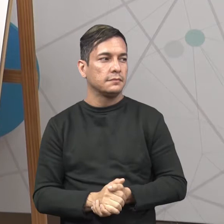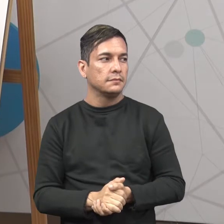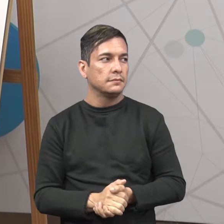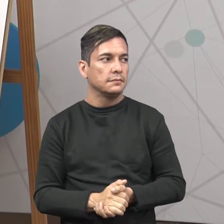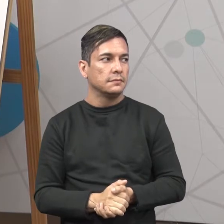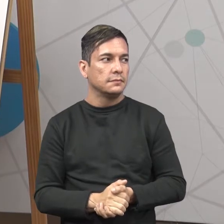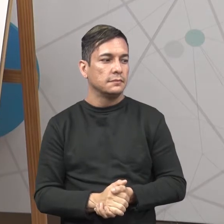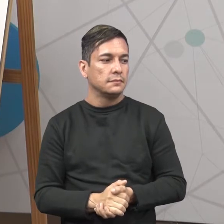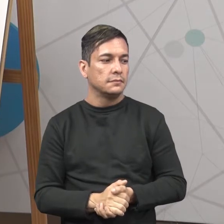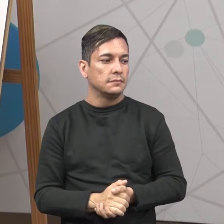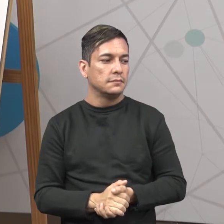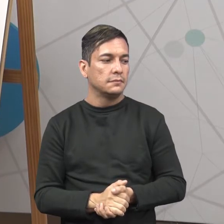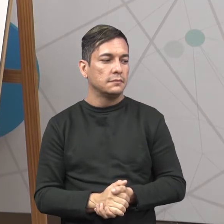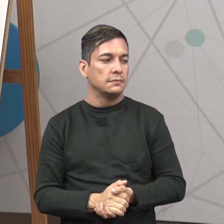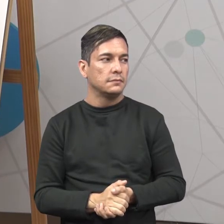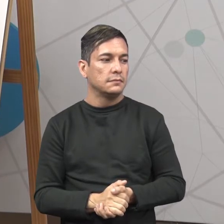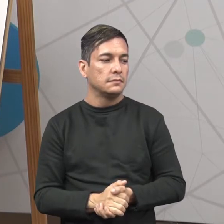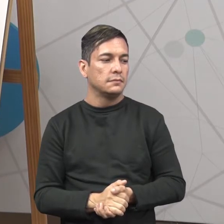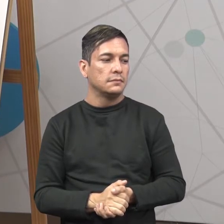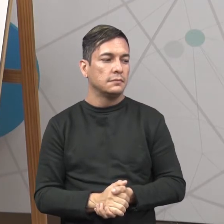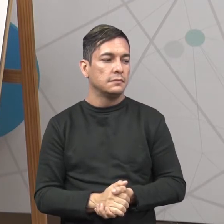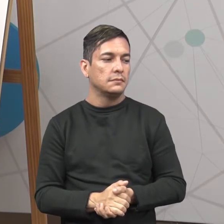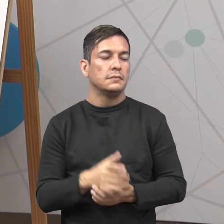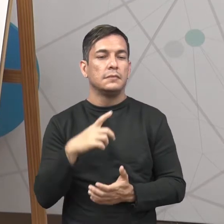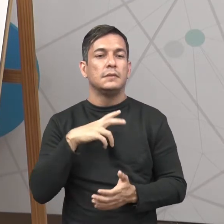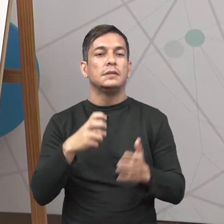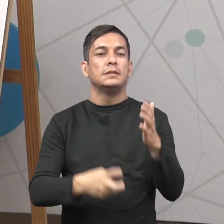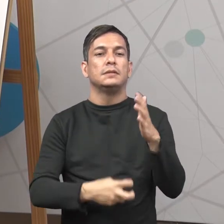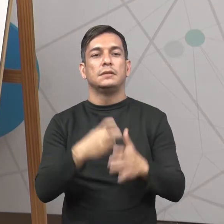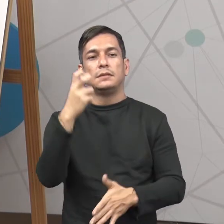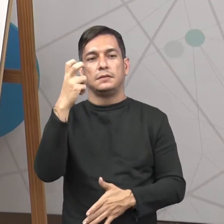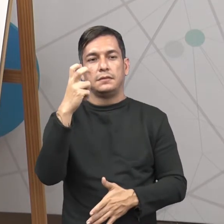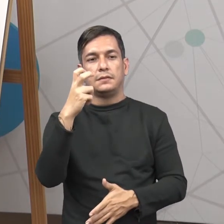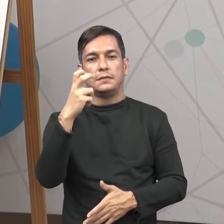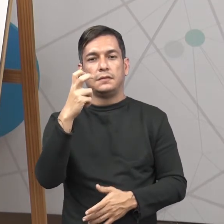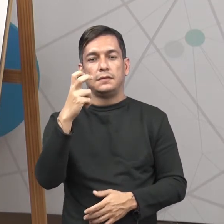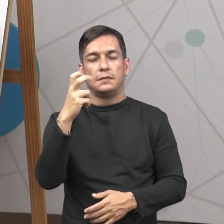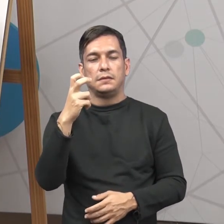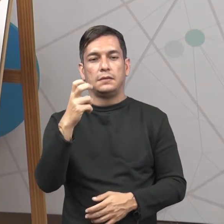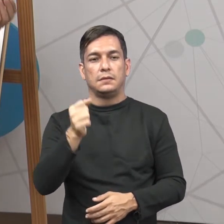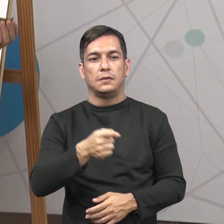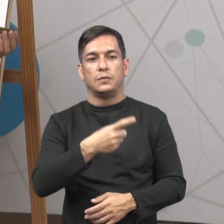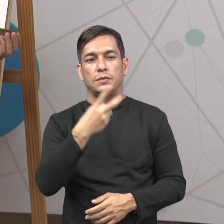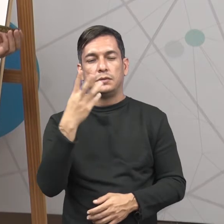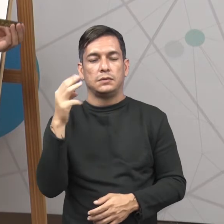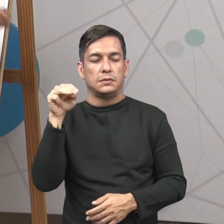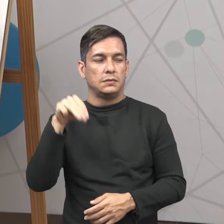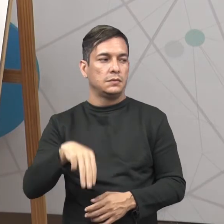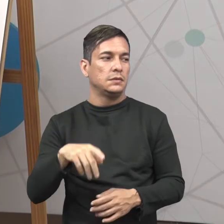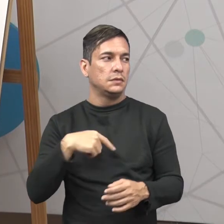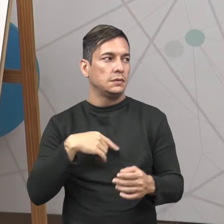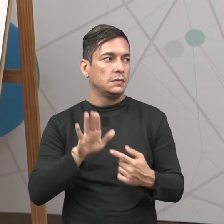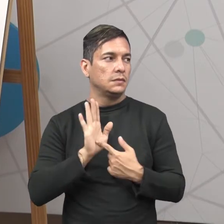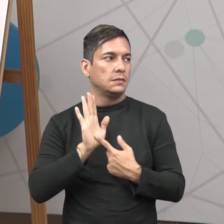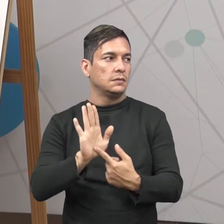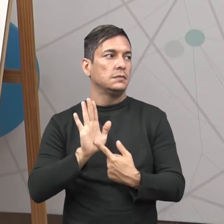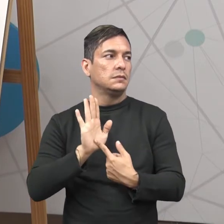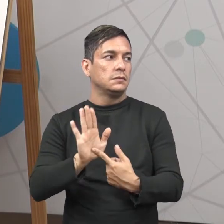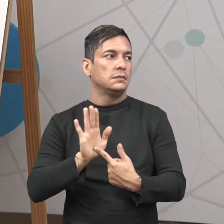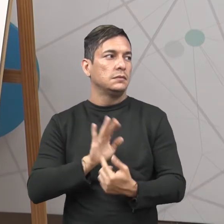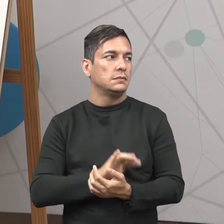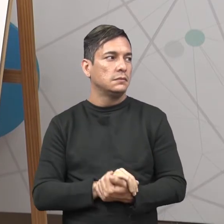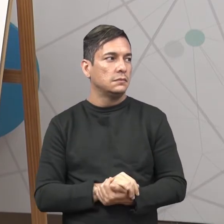Ela tem 5 vezes a quantidade do metro que eu mostrei a